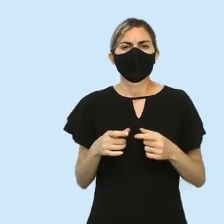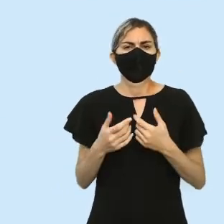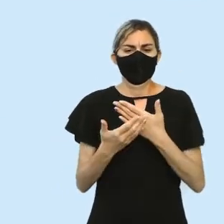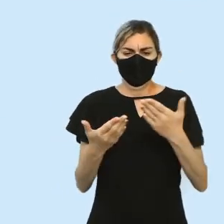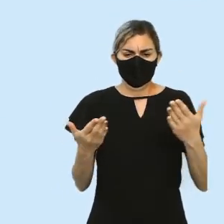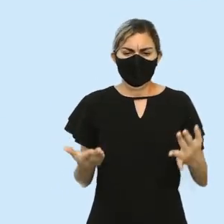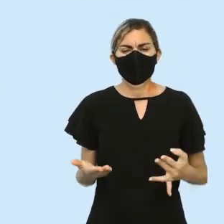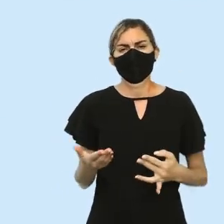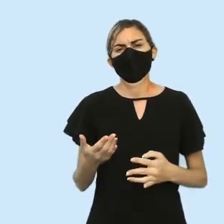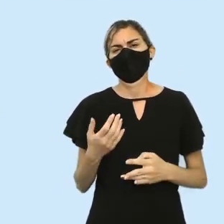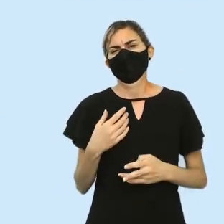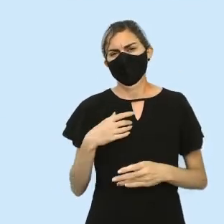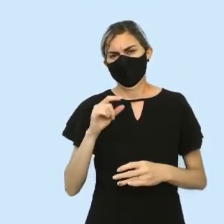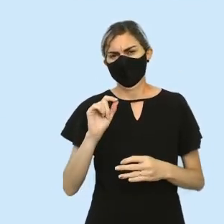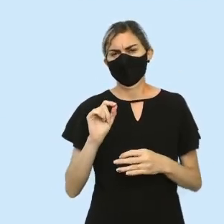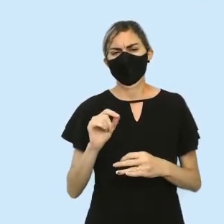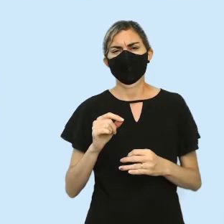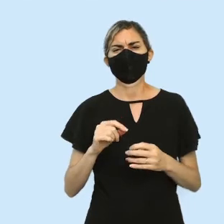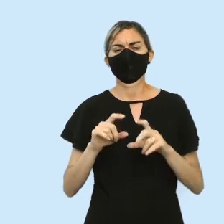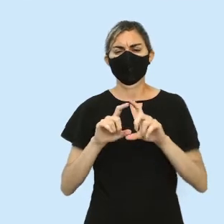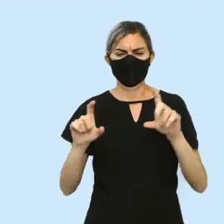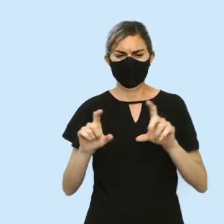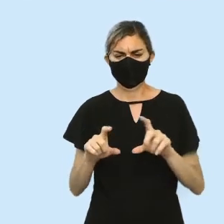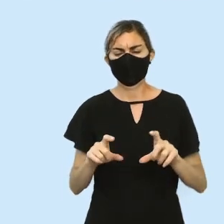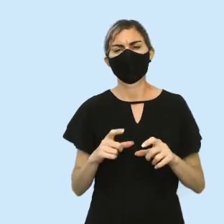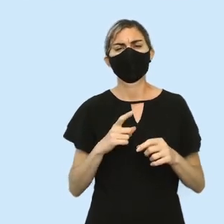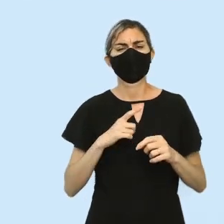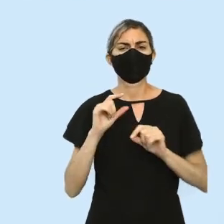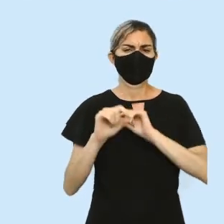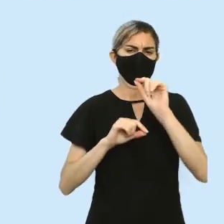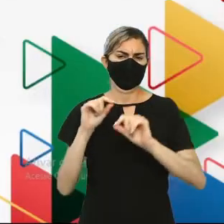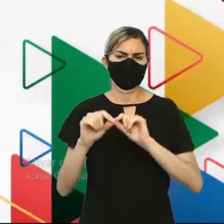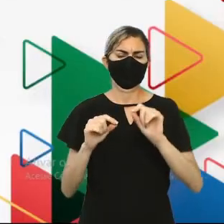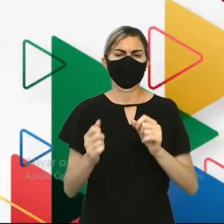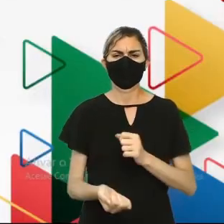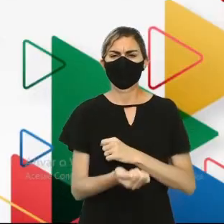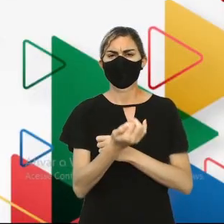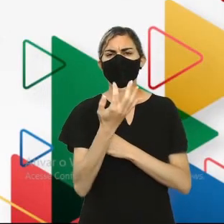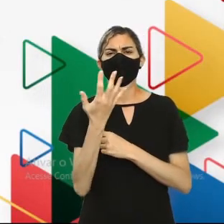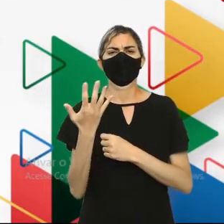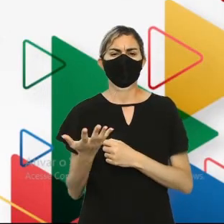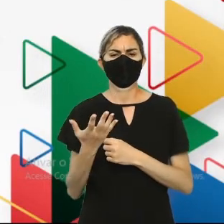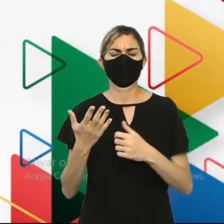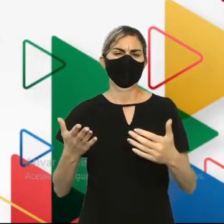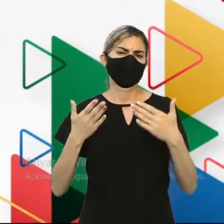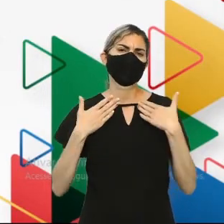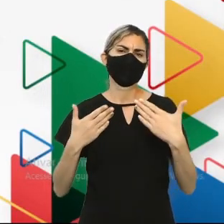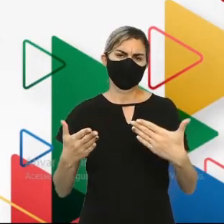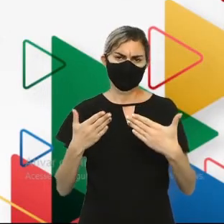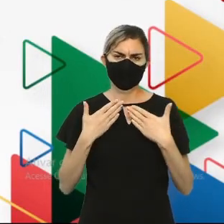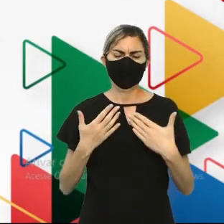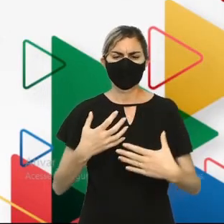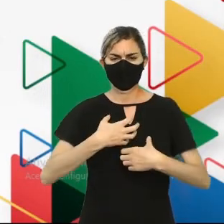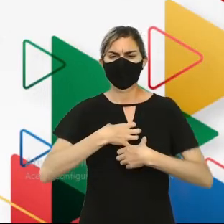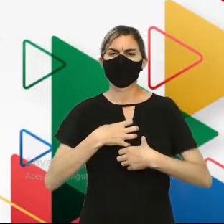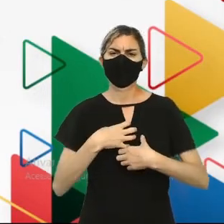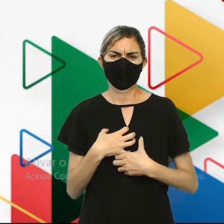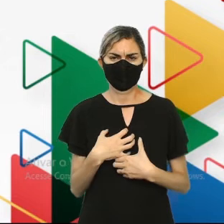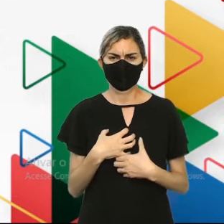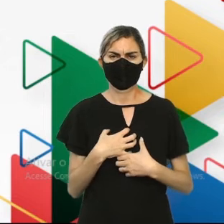Olha aí, galera, Q macete. Q é a quantidade de calor